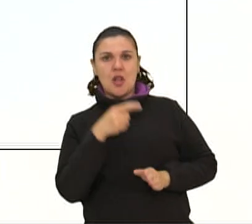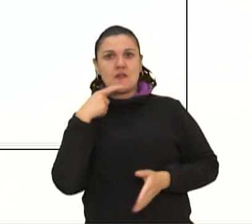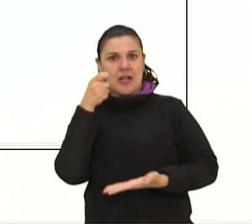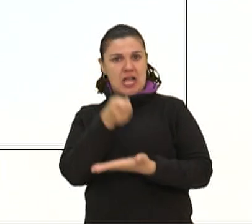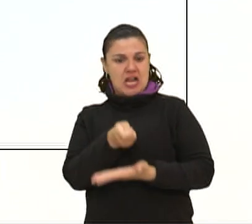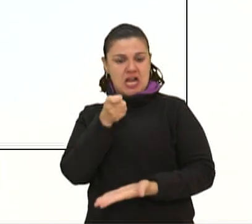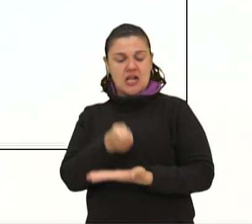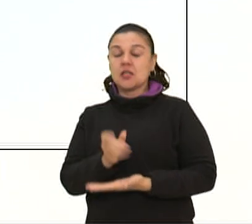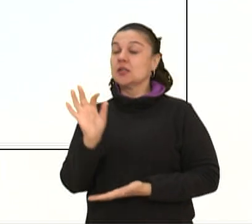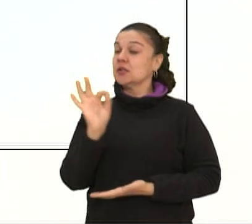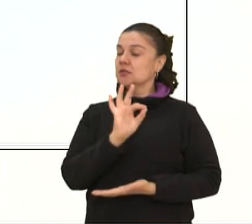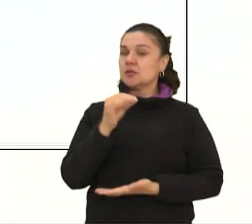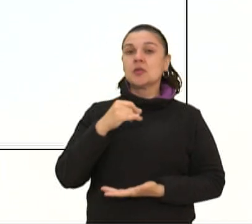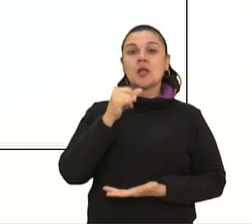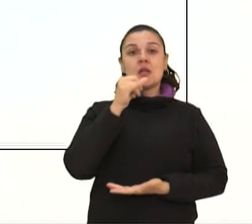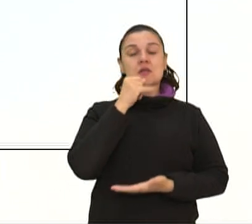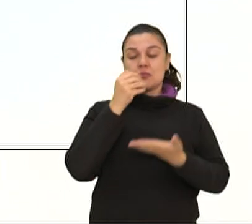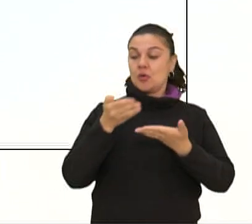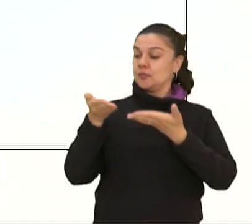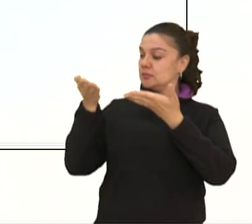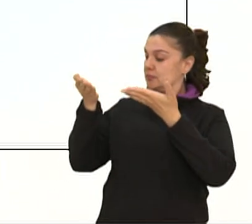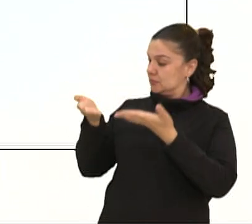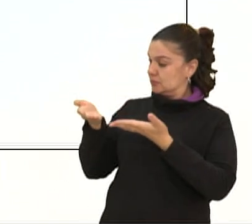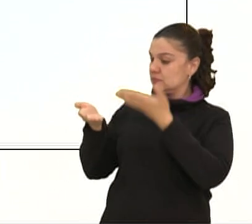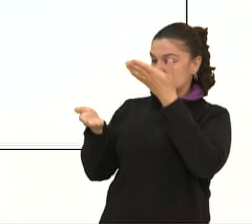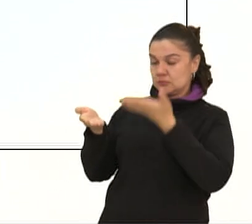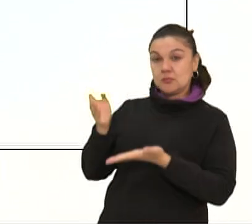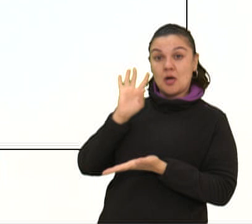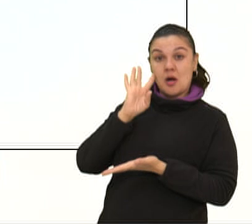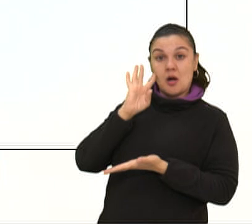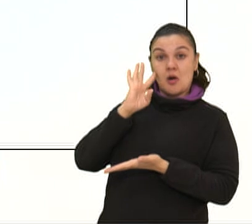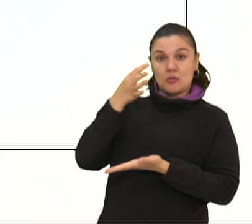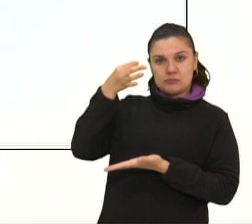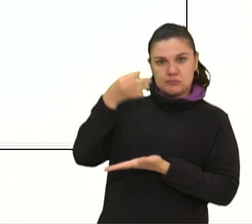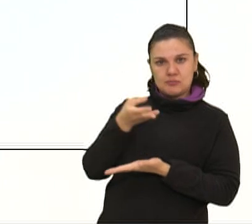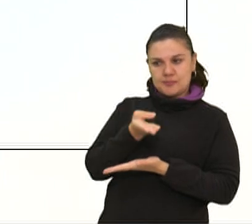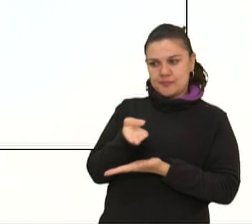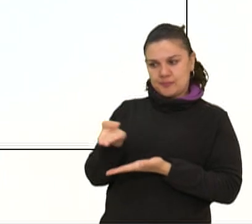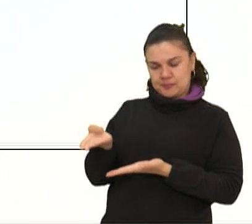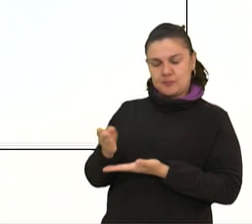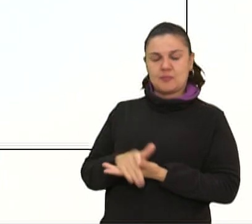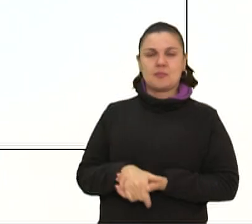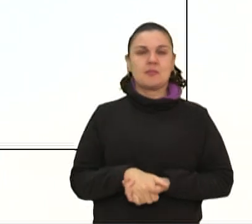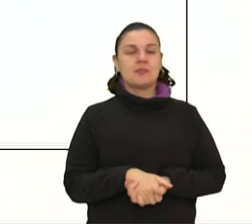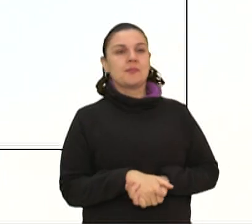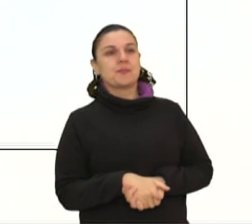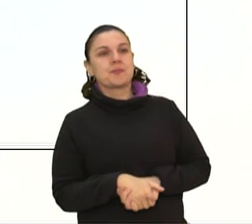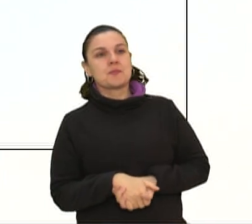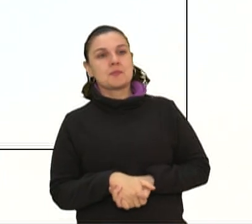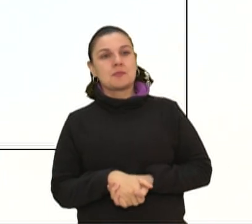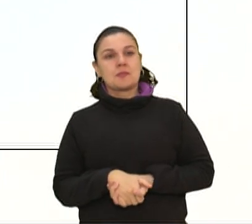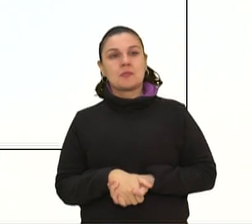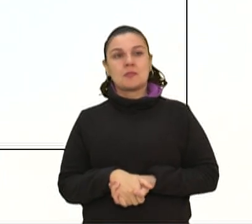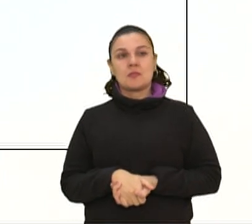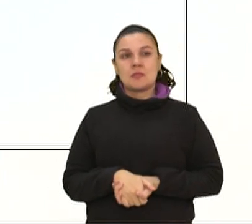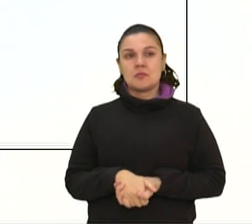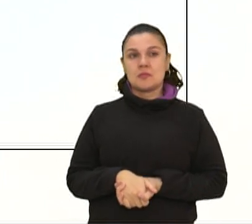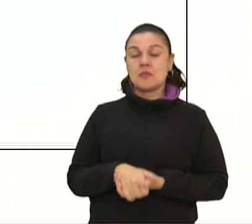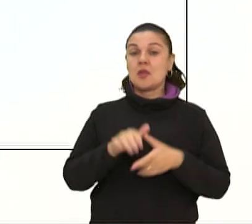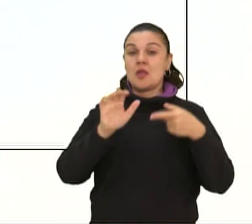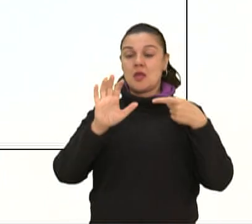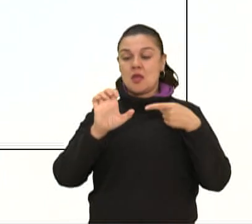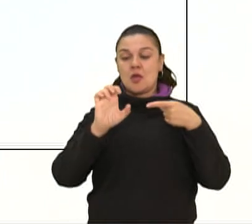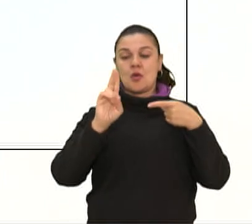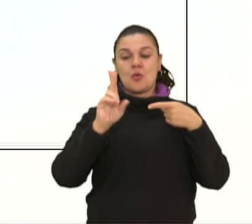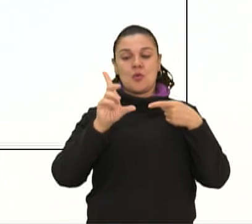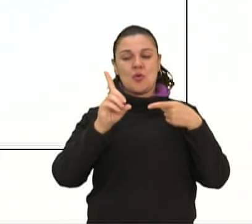Vamos falar agora outros itens. O estoico e a moral. Ensina pelo